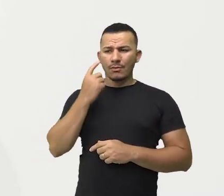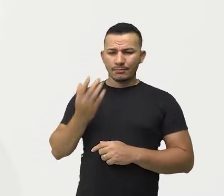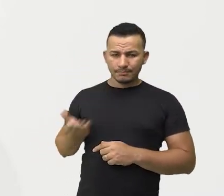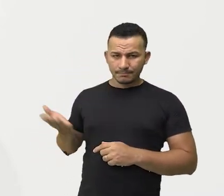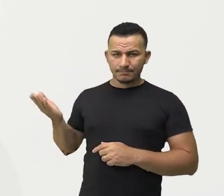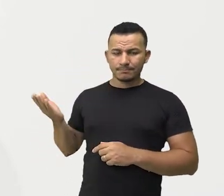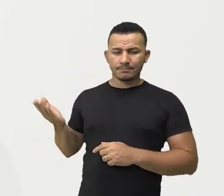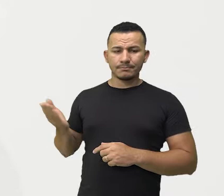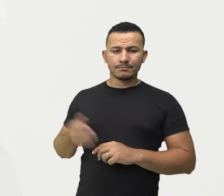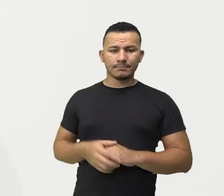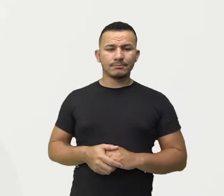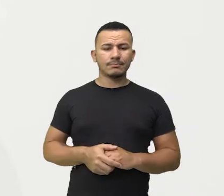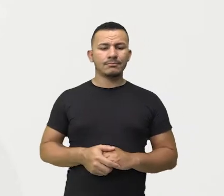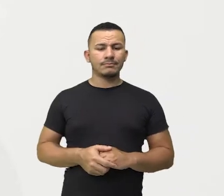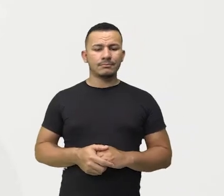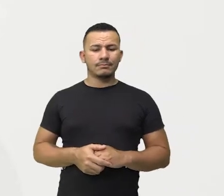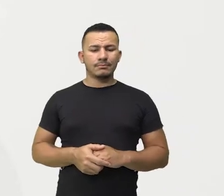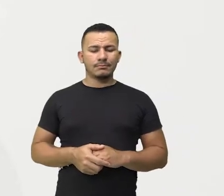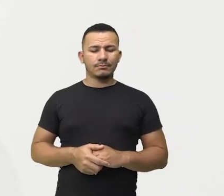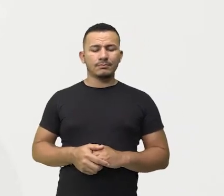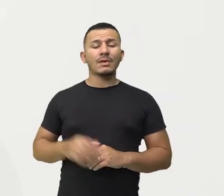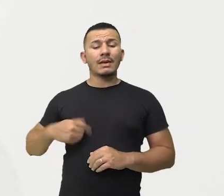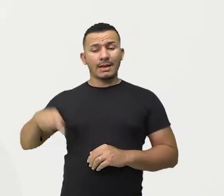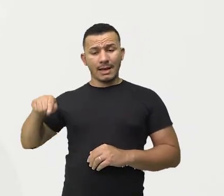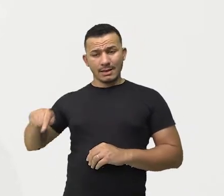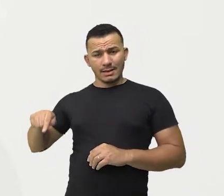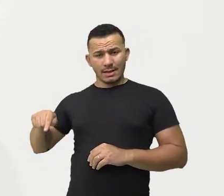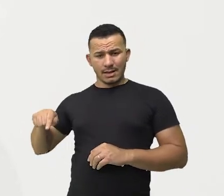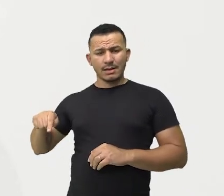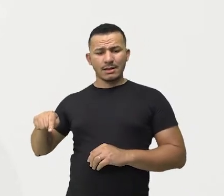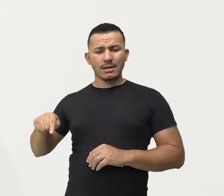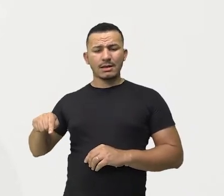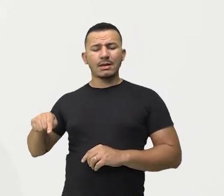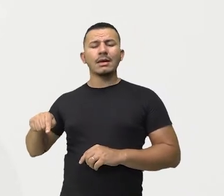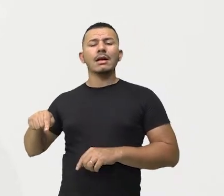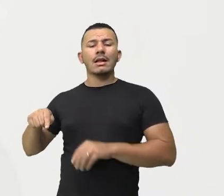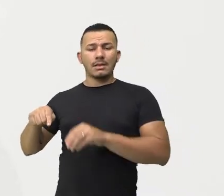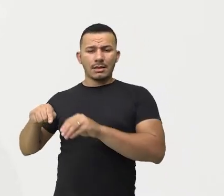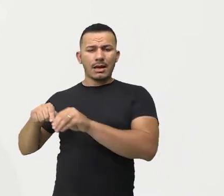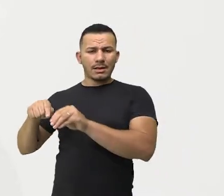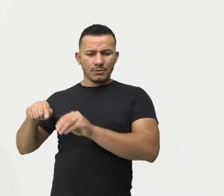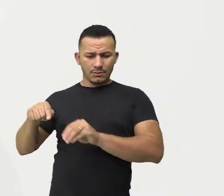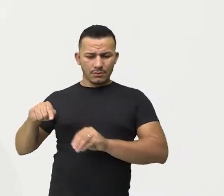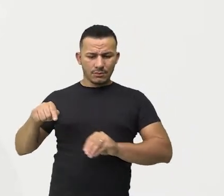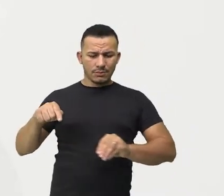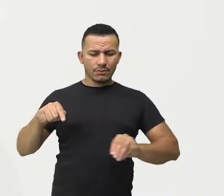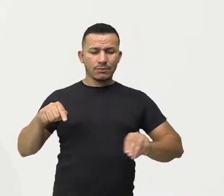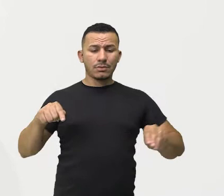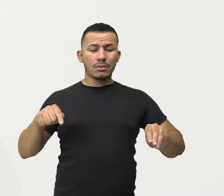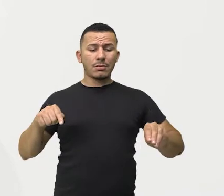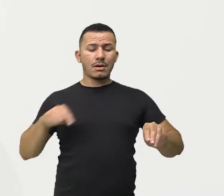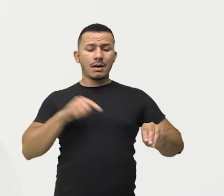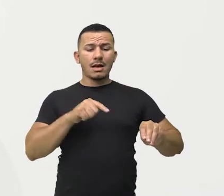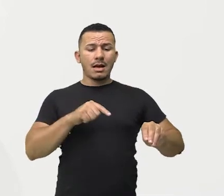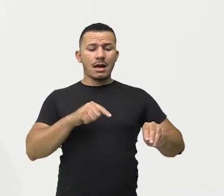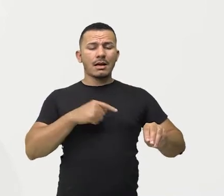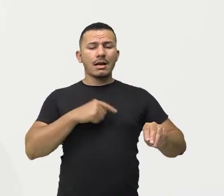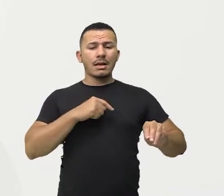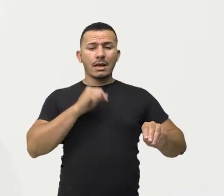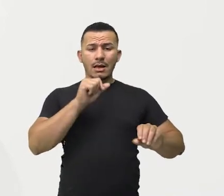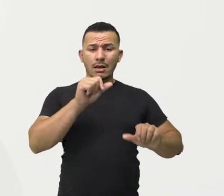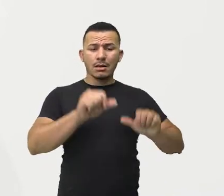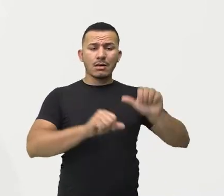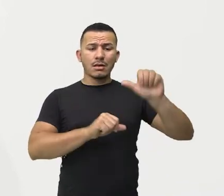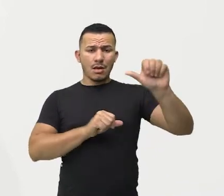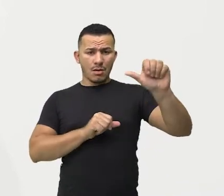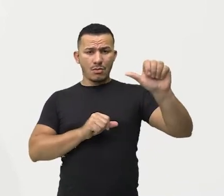olha, que está aqui, eu trago ela nesse sentido aqui. Chegando aqui nesse ponto, eu reviro